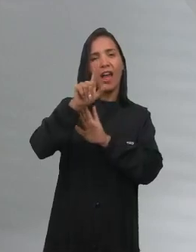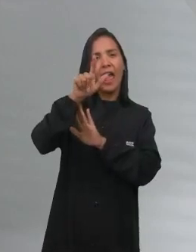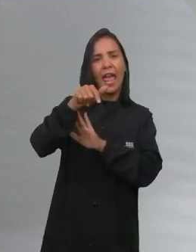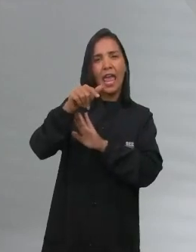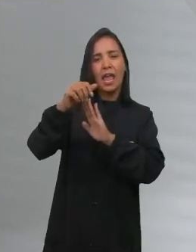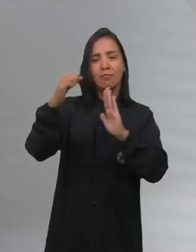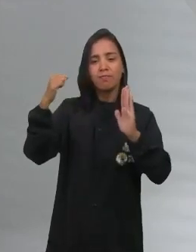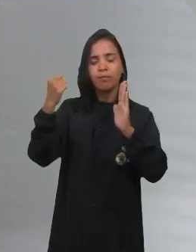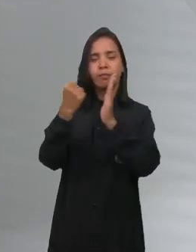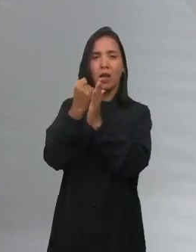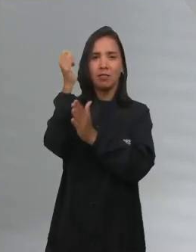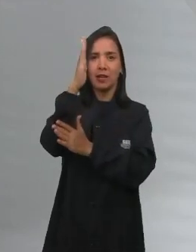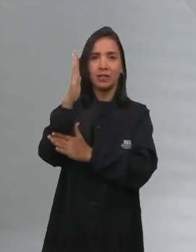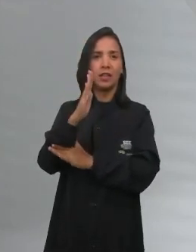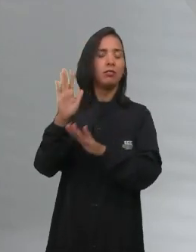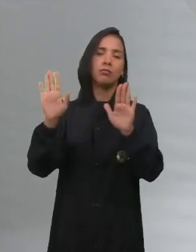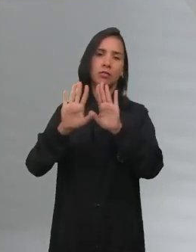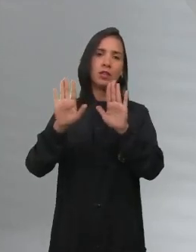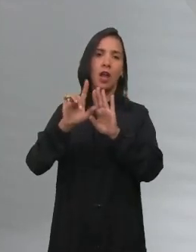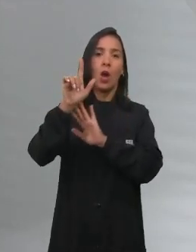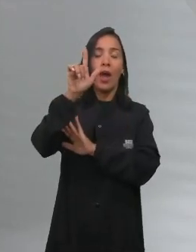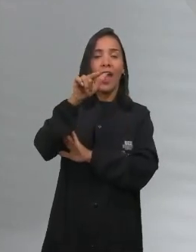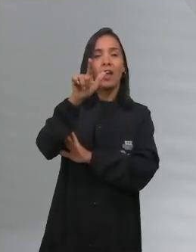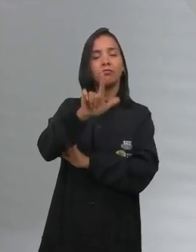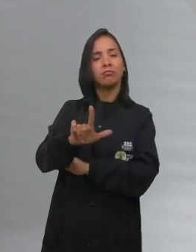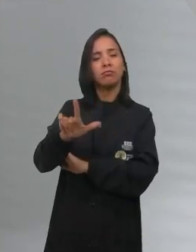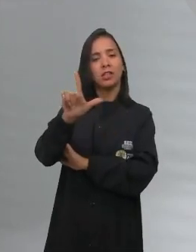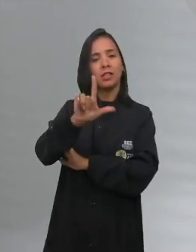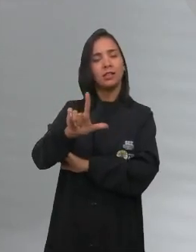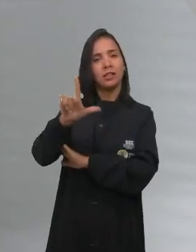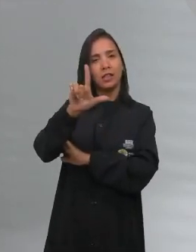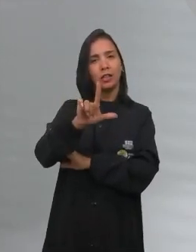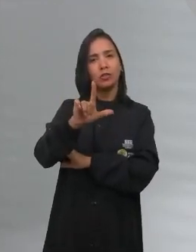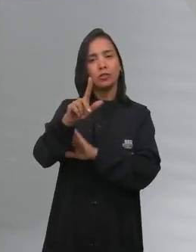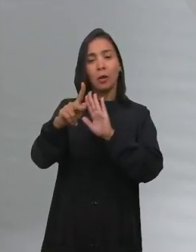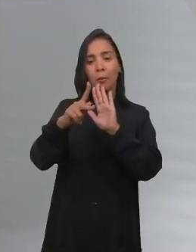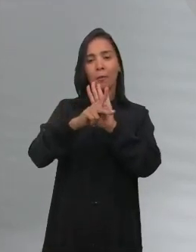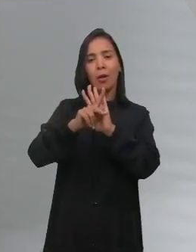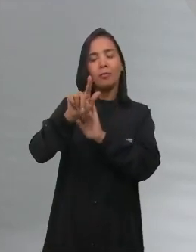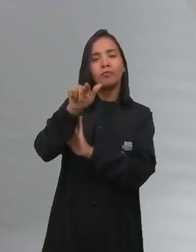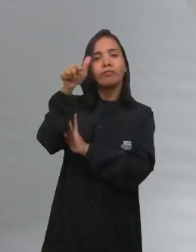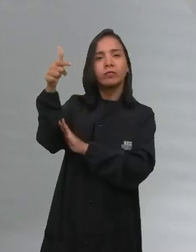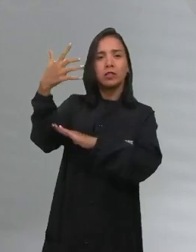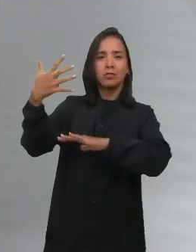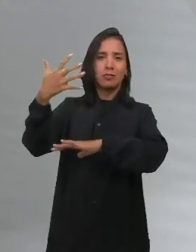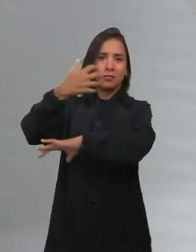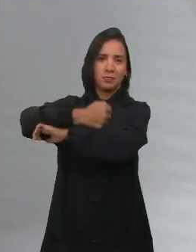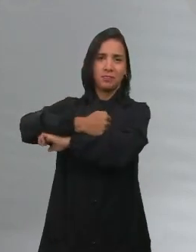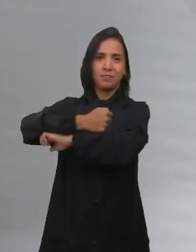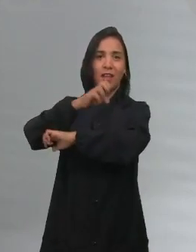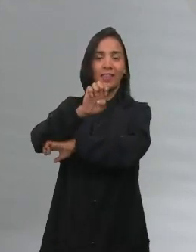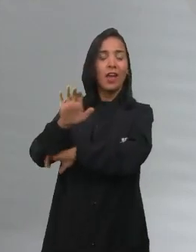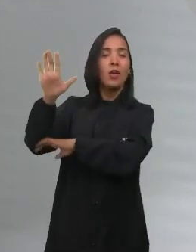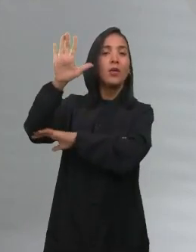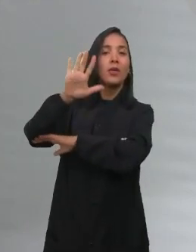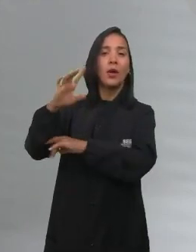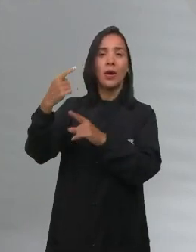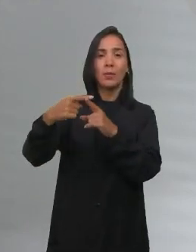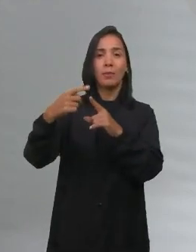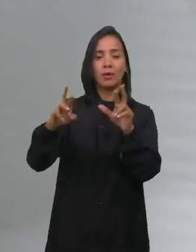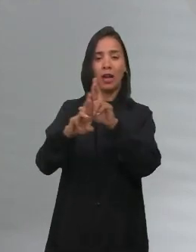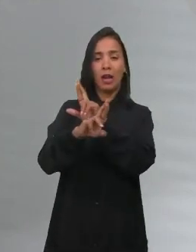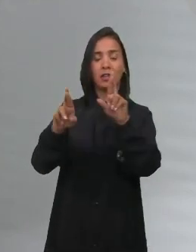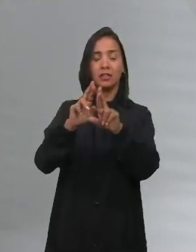mas manifestações literárias. Então, quem é que vai dizer que nós temos manifestações literárias? Alguns